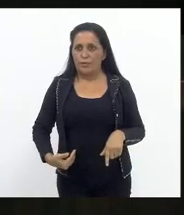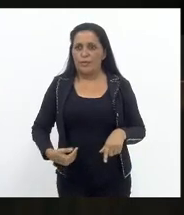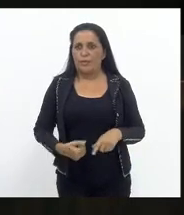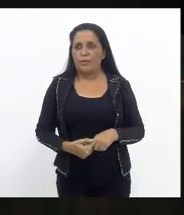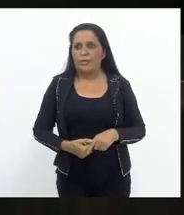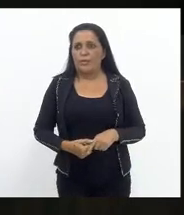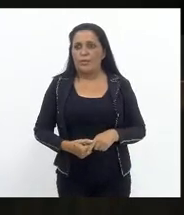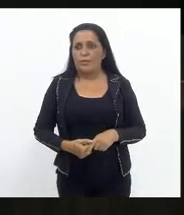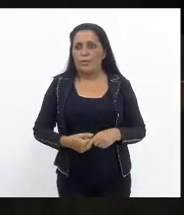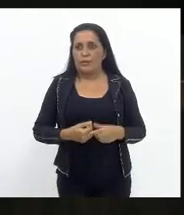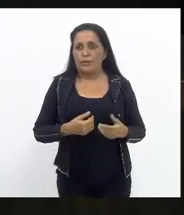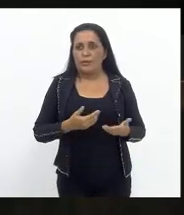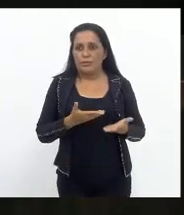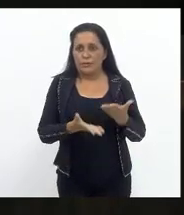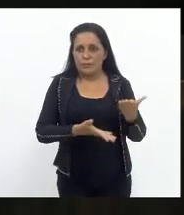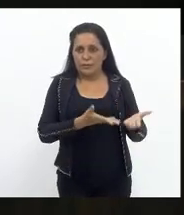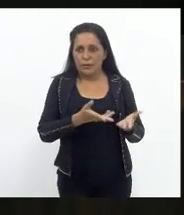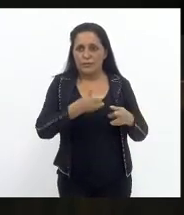trato penitenciário.